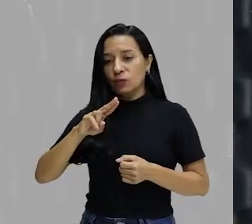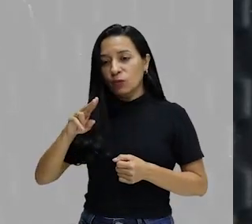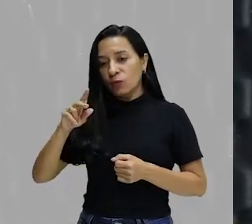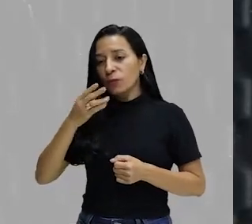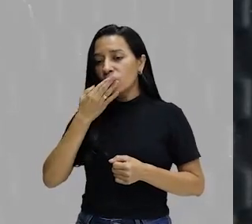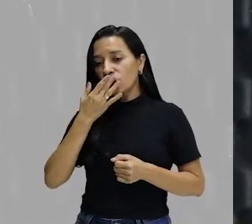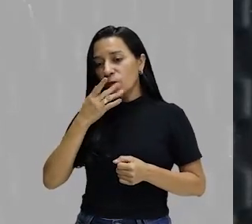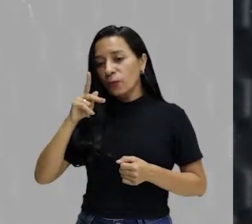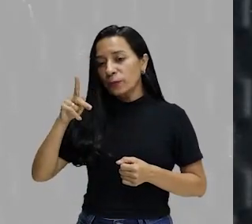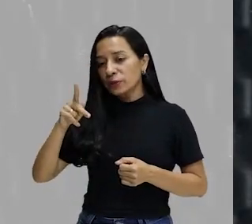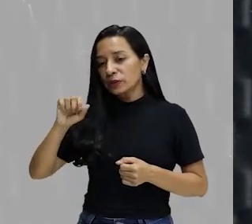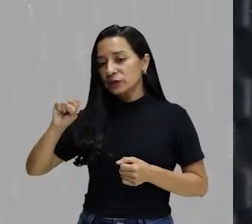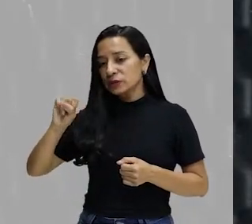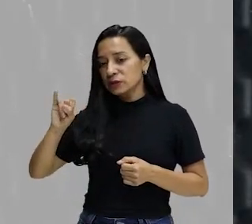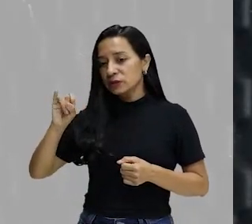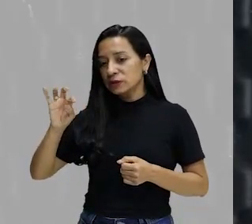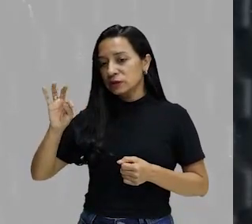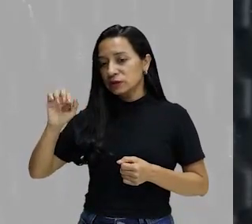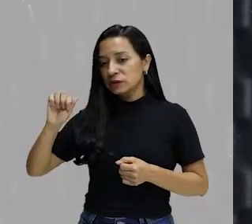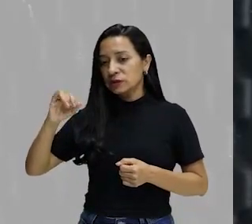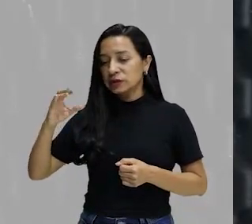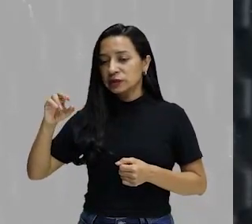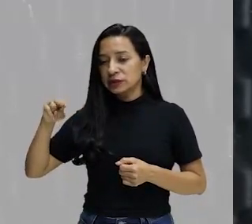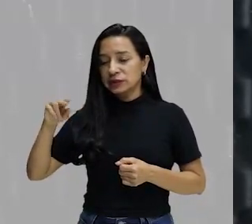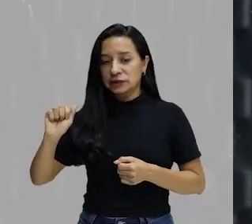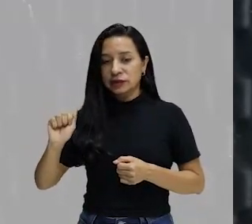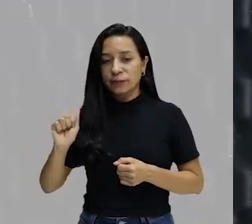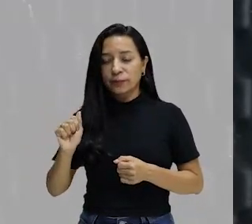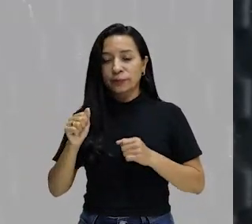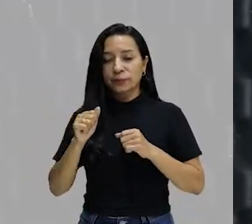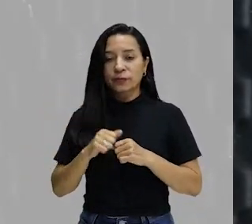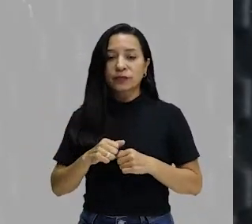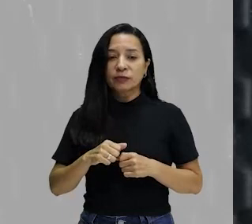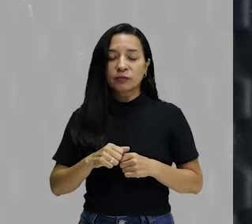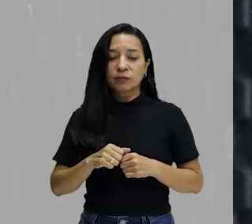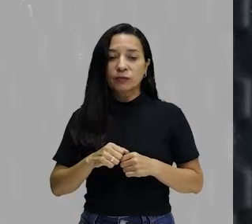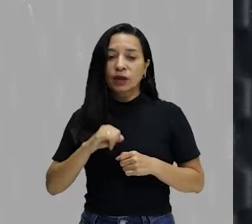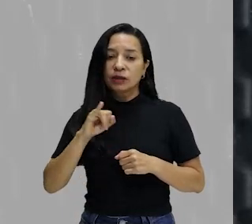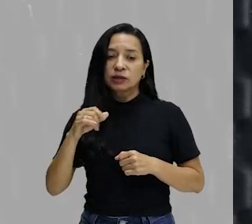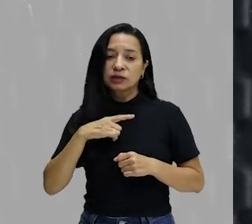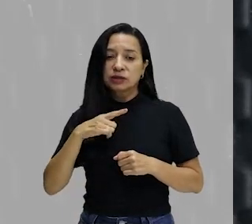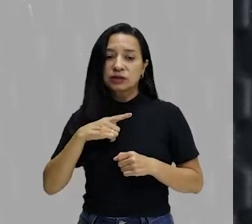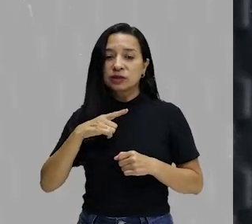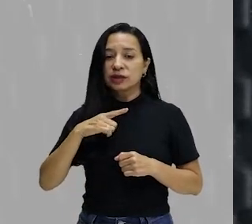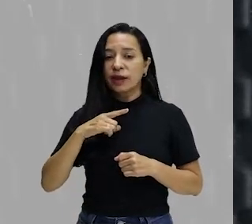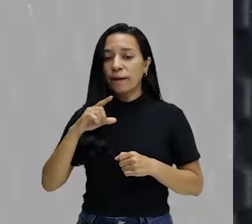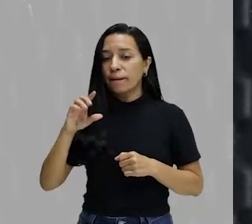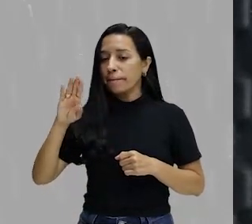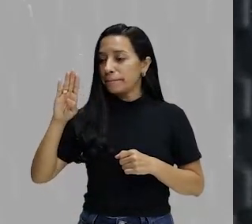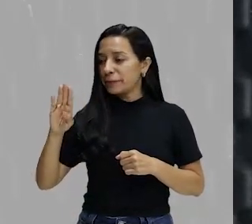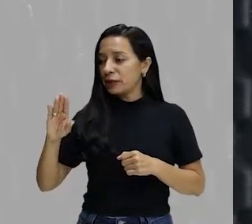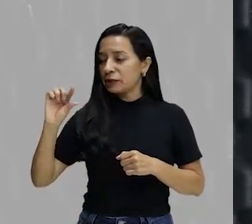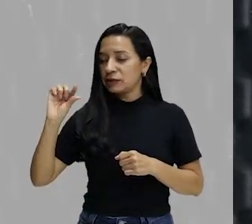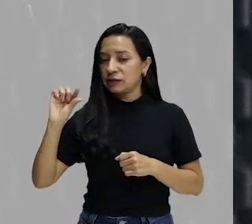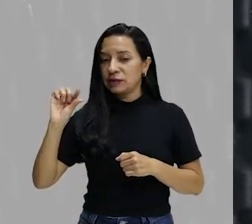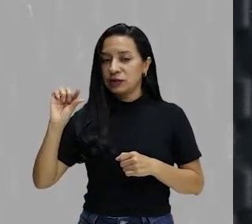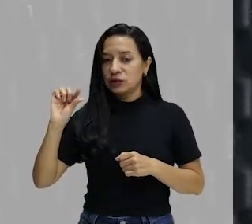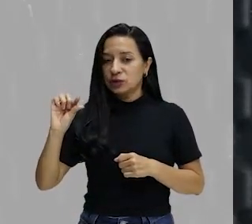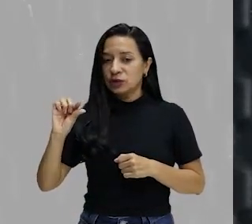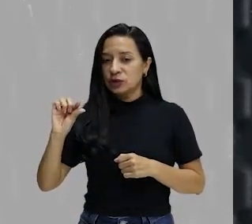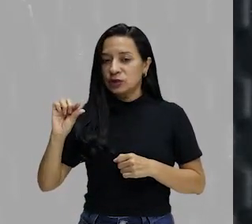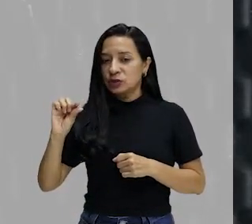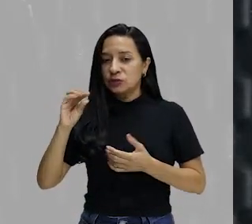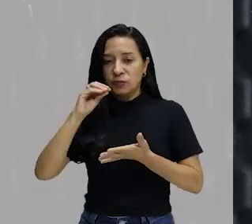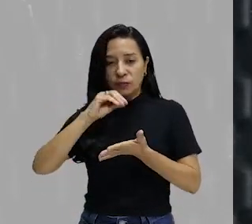o alelo Bzinho, que é o alelo recessivo, né? Ele não vai produzir nenhum pigmento amarelo. Então, como